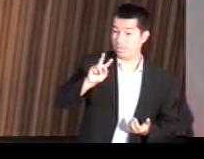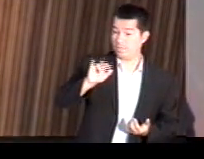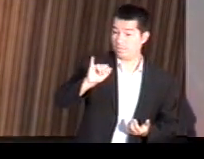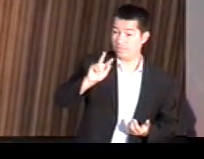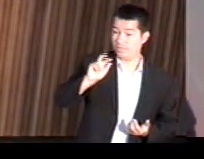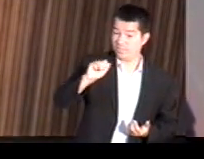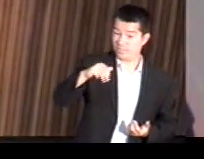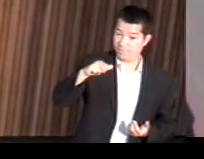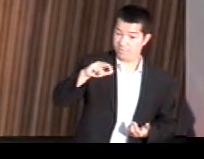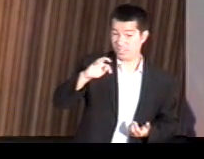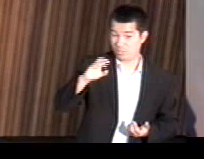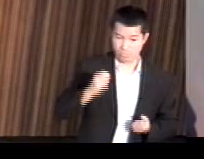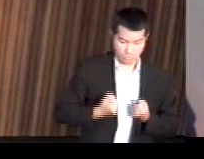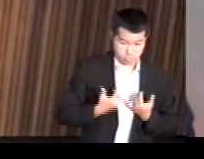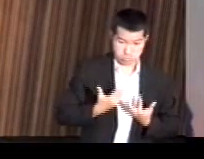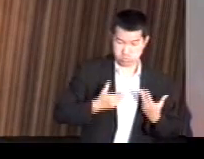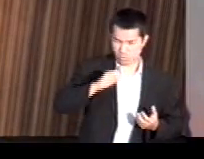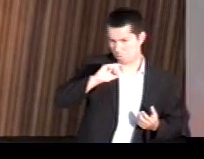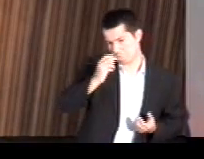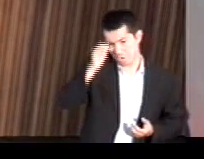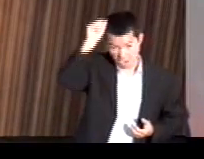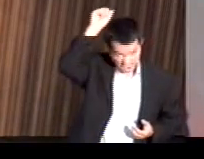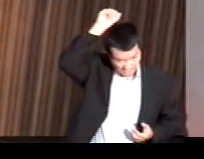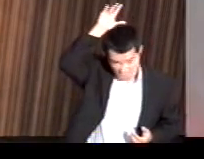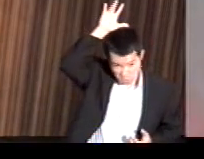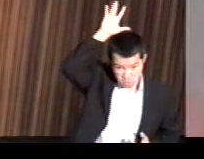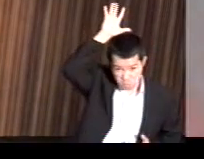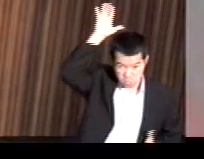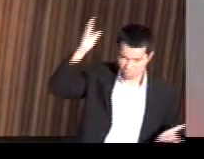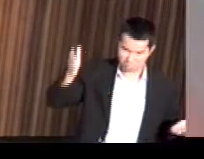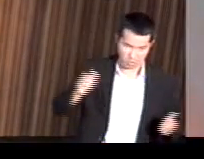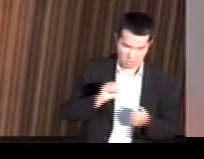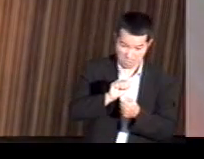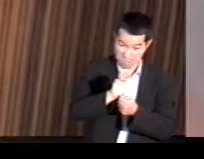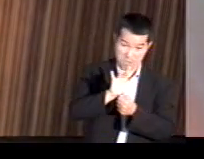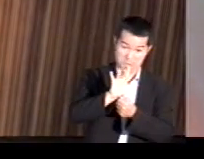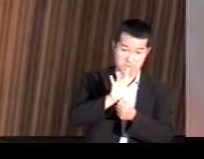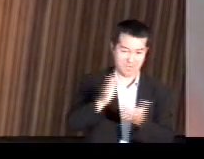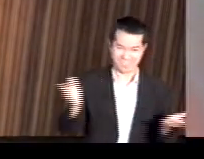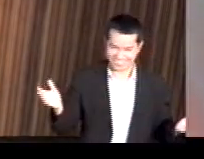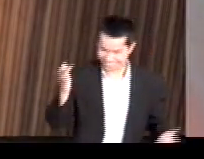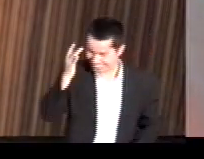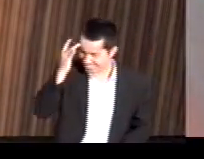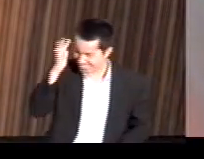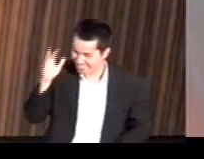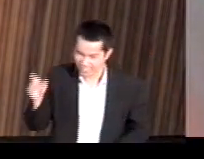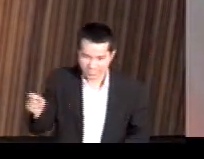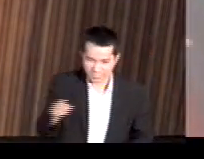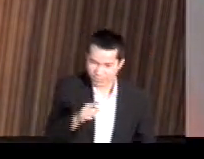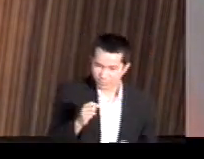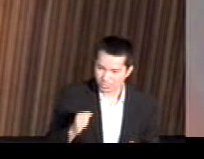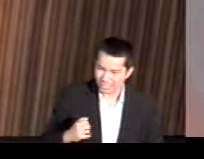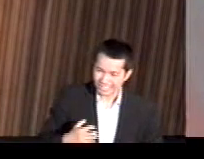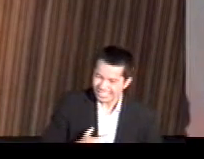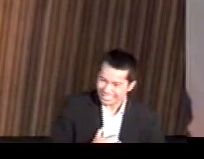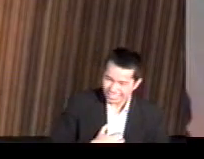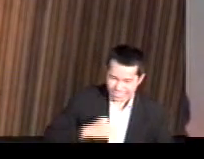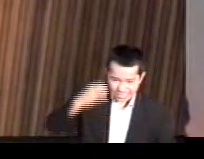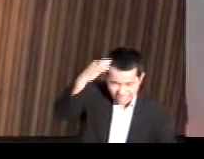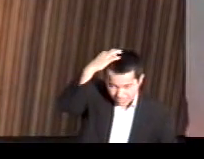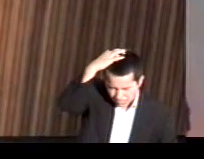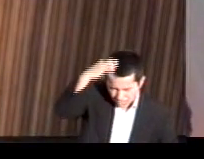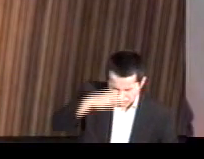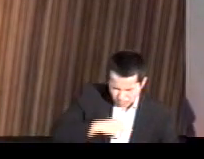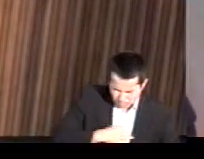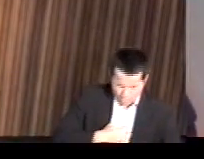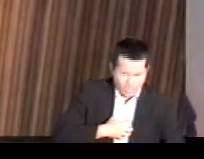começar a apertar? Vai ser aqui, na casa dele, na vida daqueles que professam o